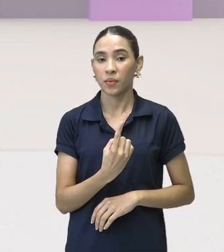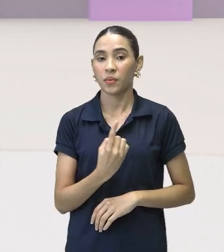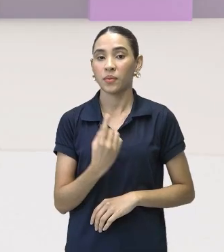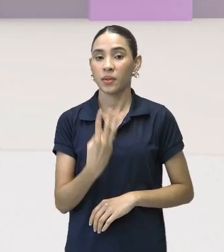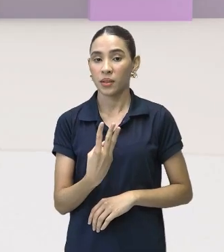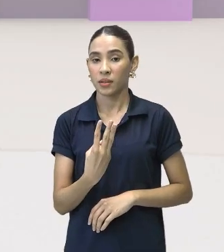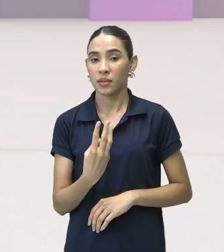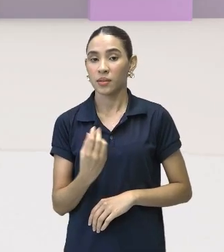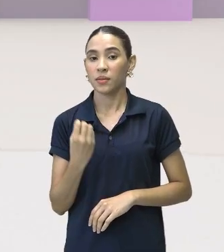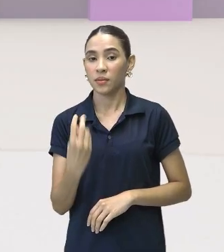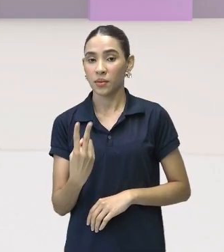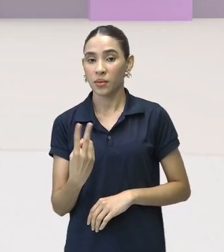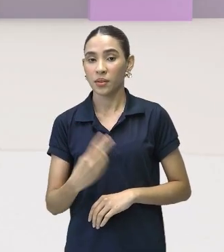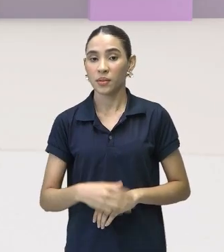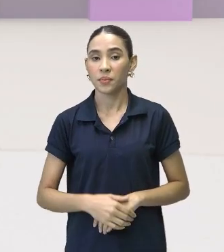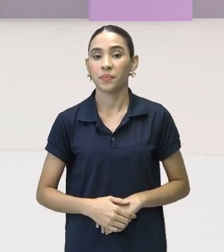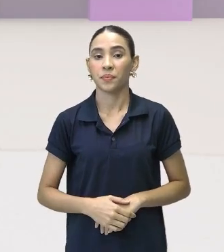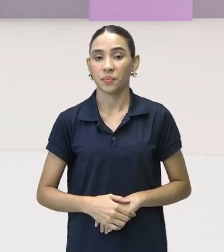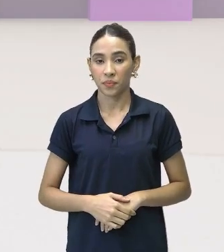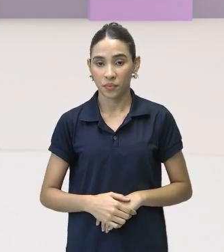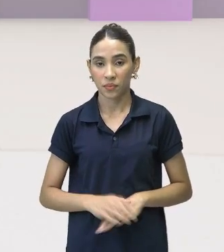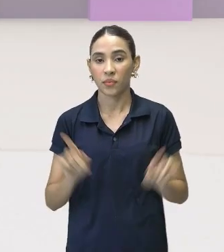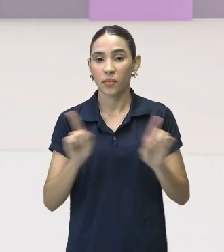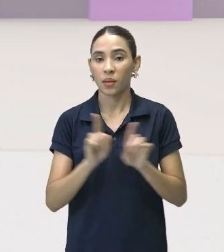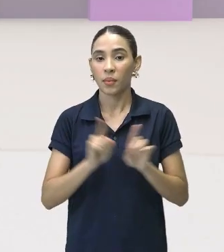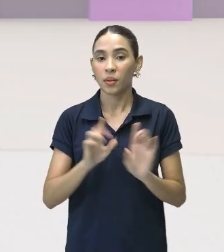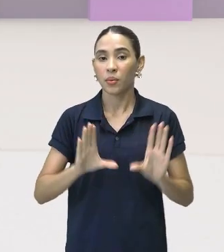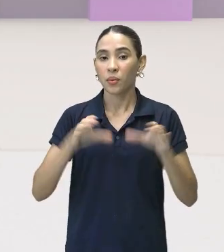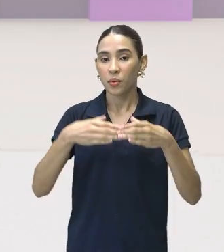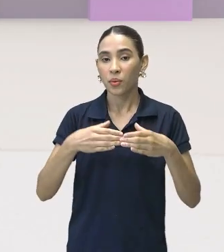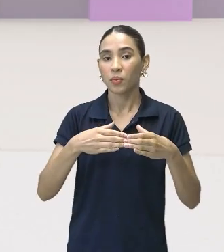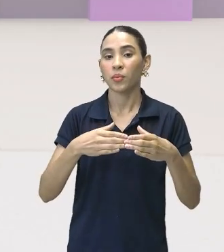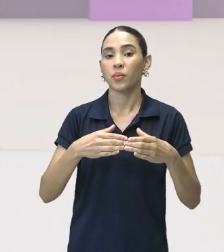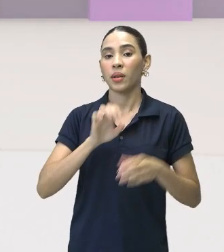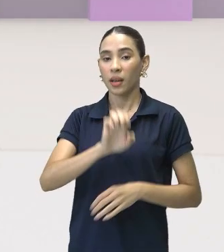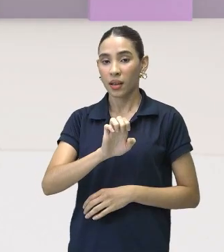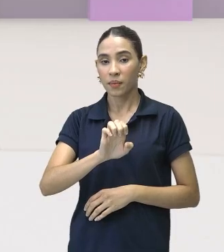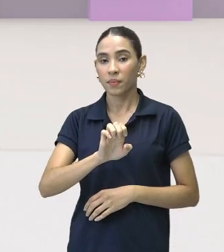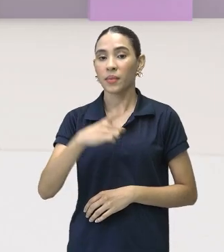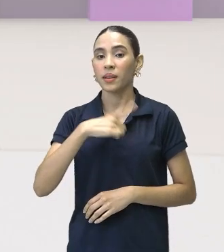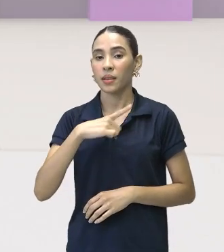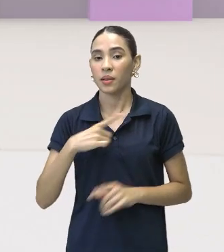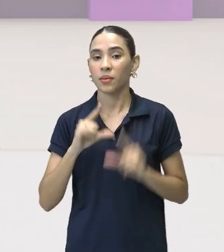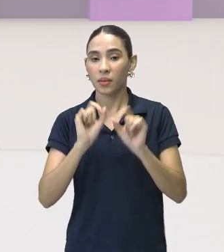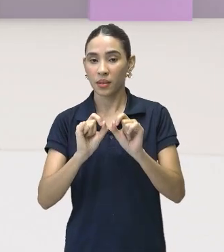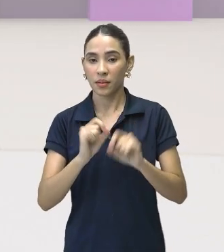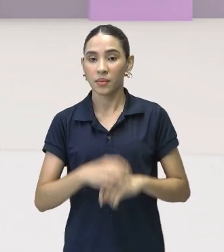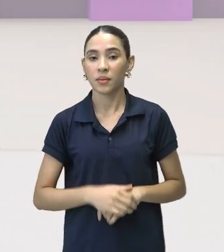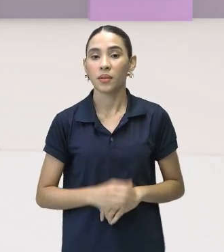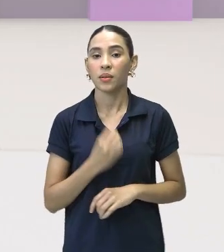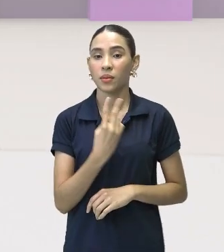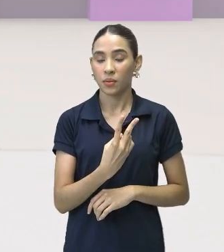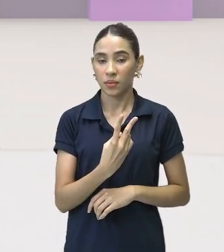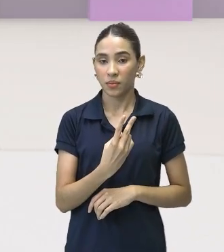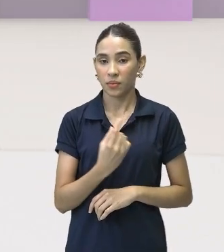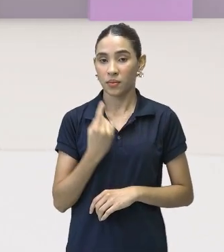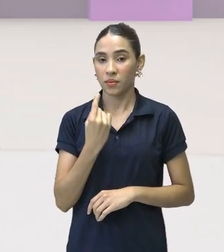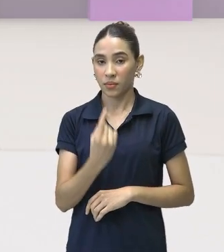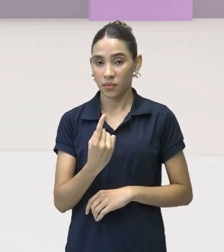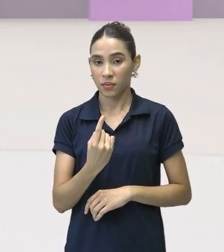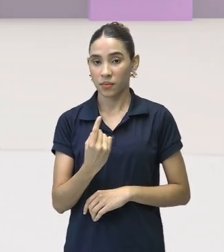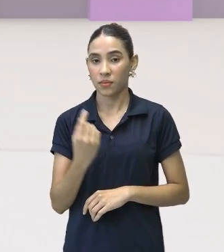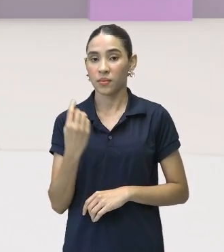1, 3 e 2. Nosso conjunto E, que é composto pelos elementos